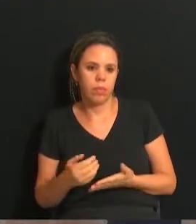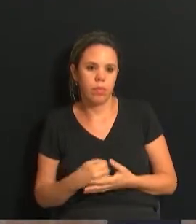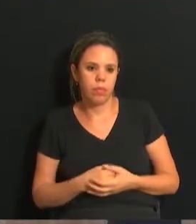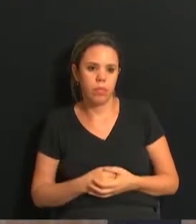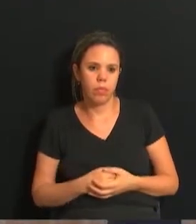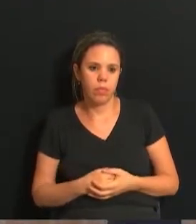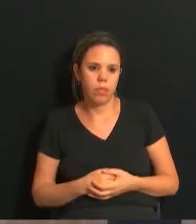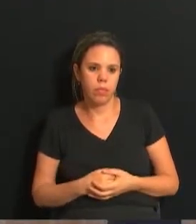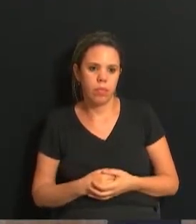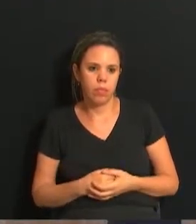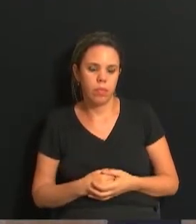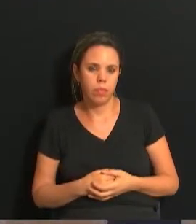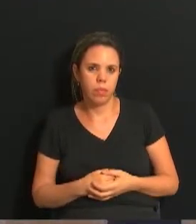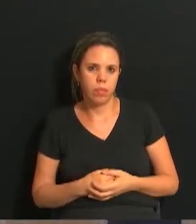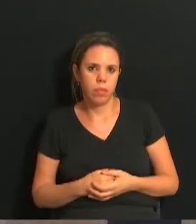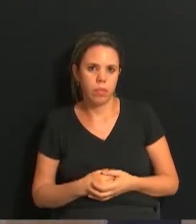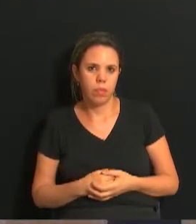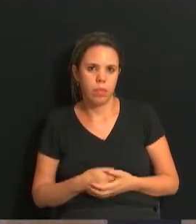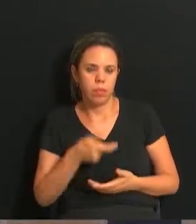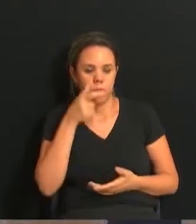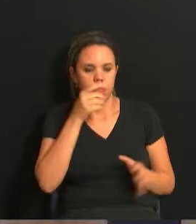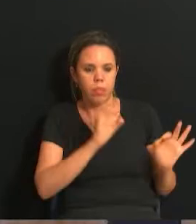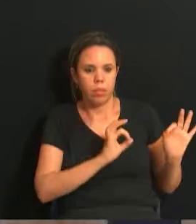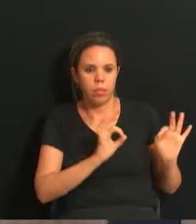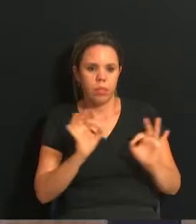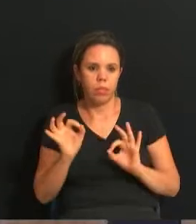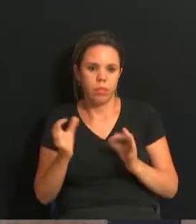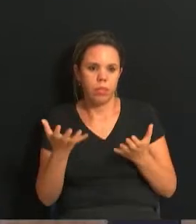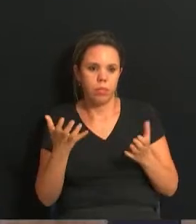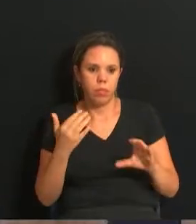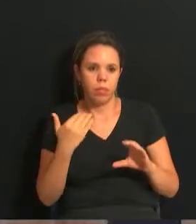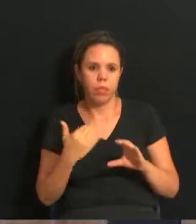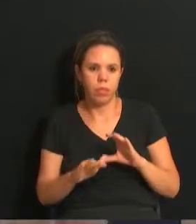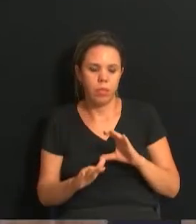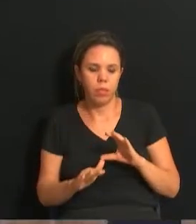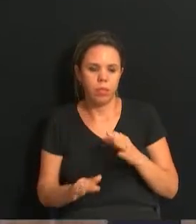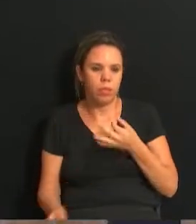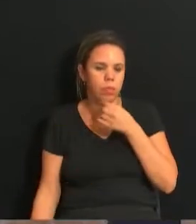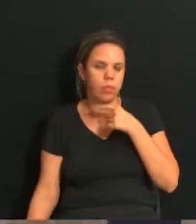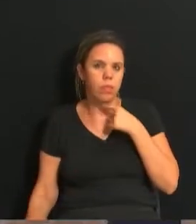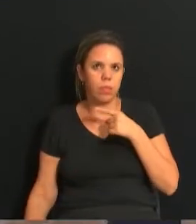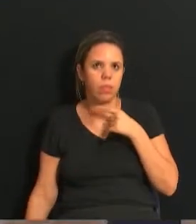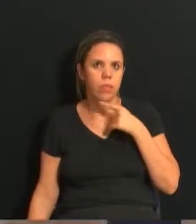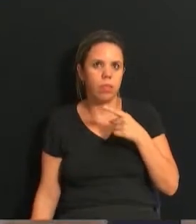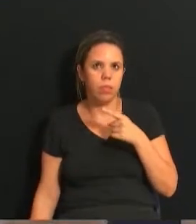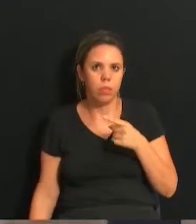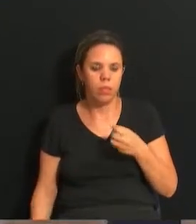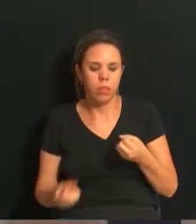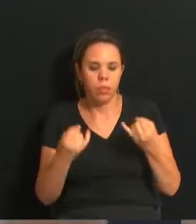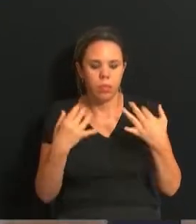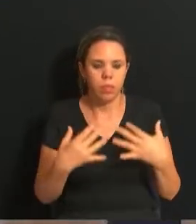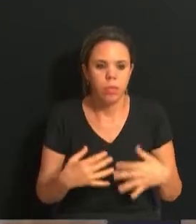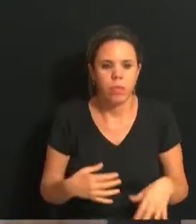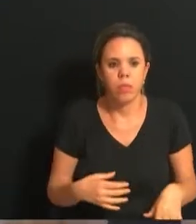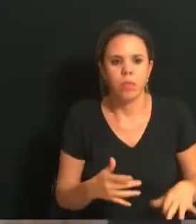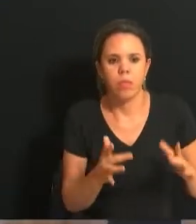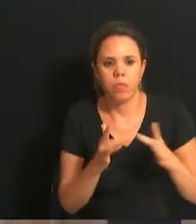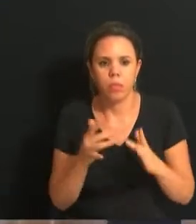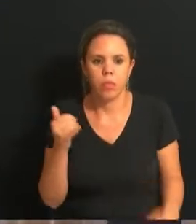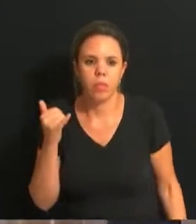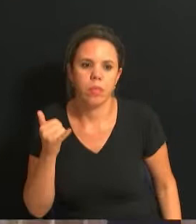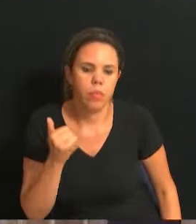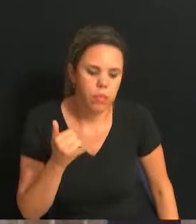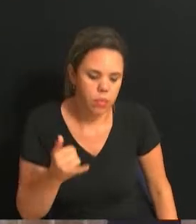ia me esquecendo também, você que está acompanhando, quiser participar, mandar sua dúvida, mandar seu comentário, entre em contato com a gente